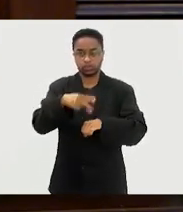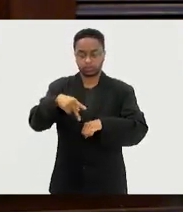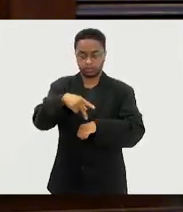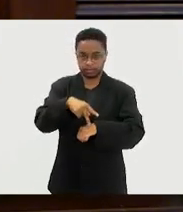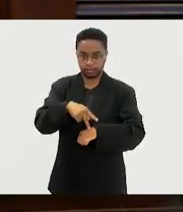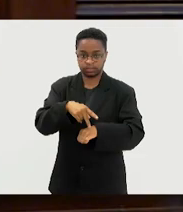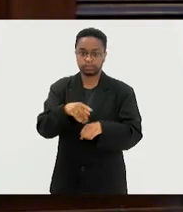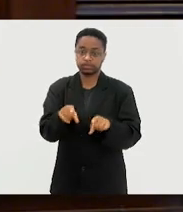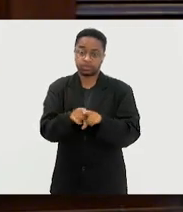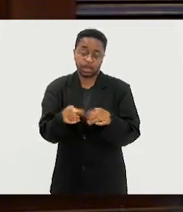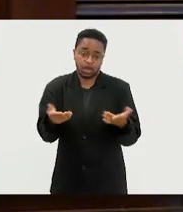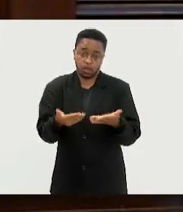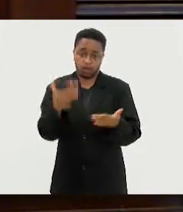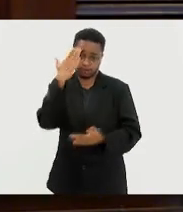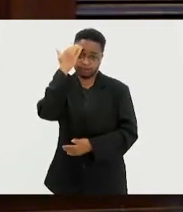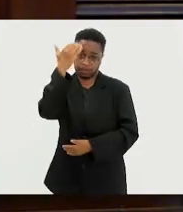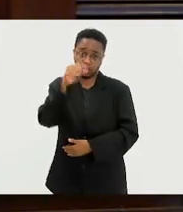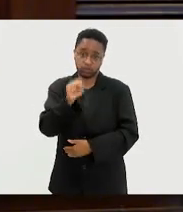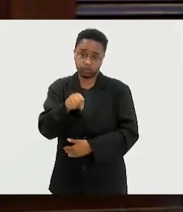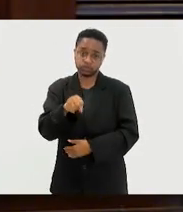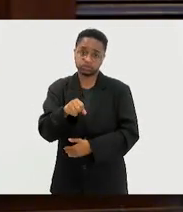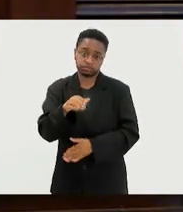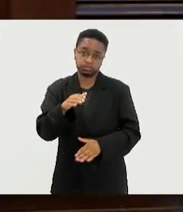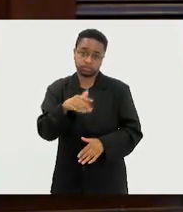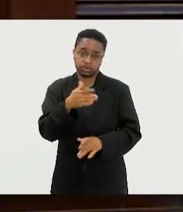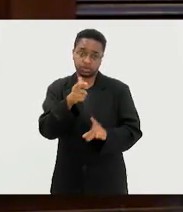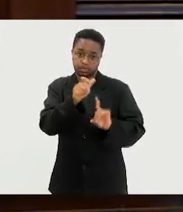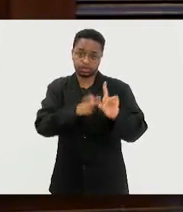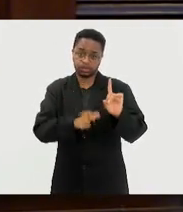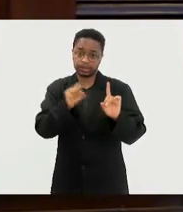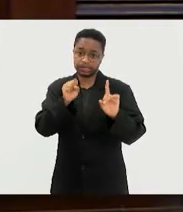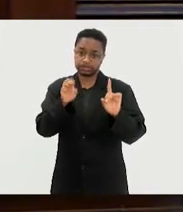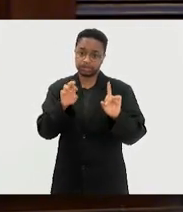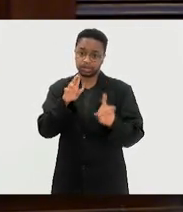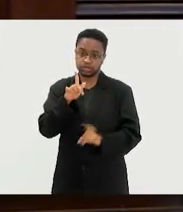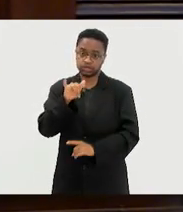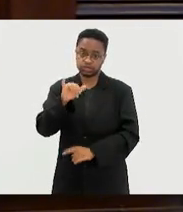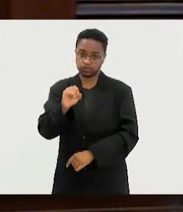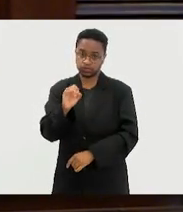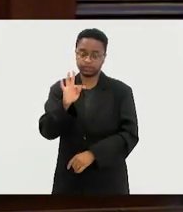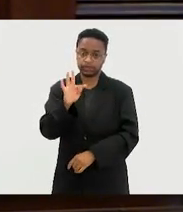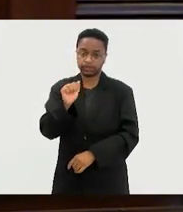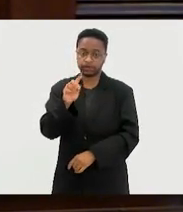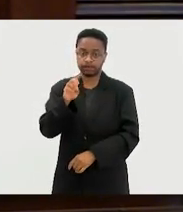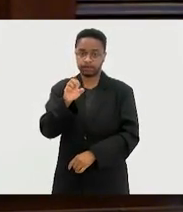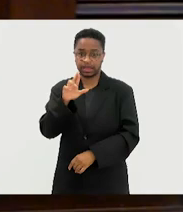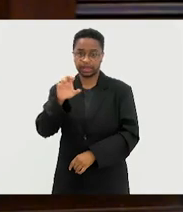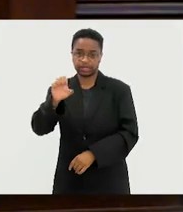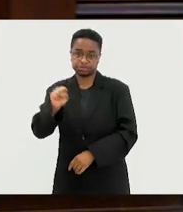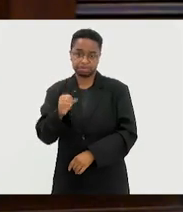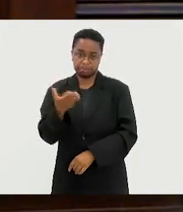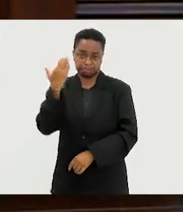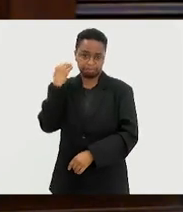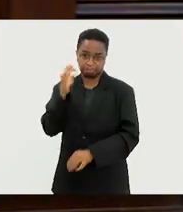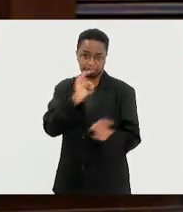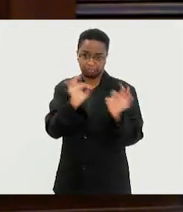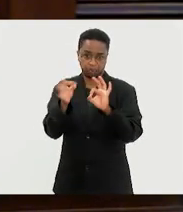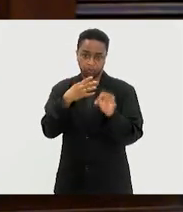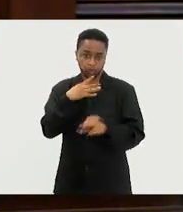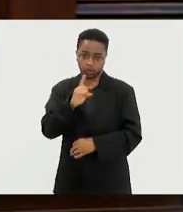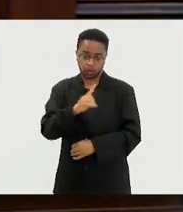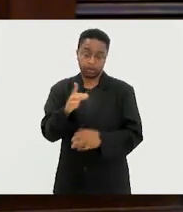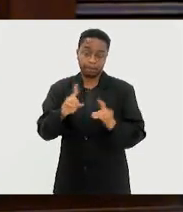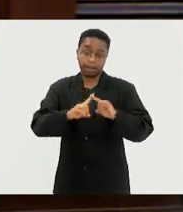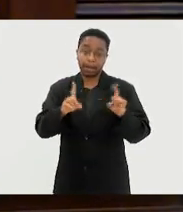ser agora, virou um cara famosíssimo, o tal do Sérgio Tavares, que ninguém conhecia. E isso tudo graças ao governo